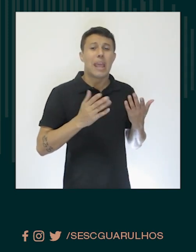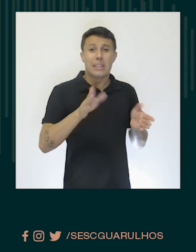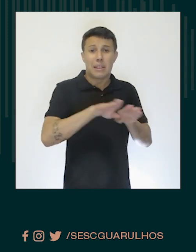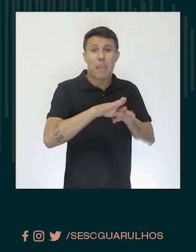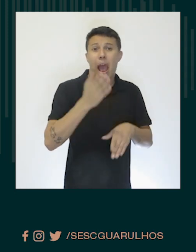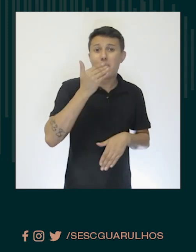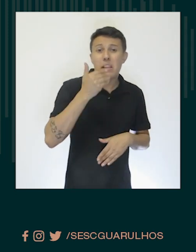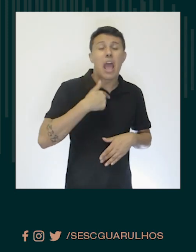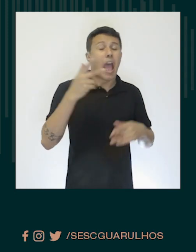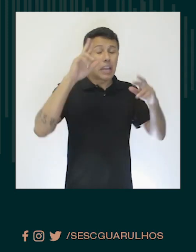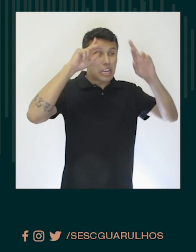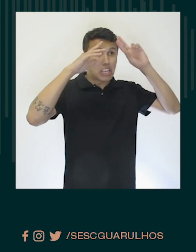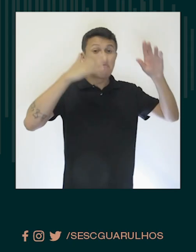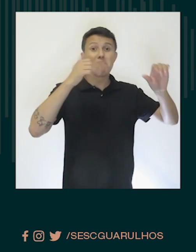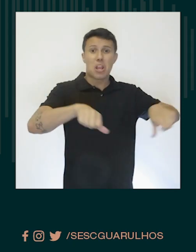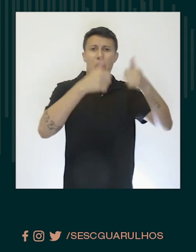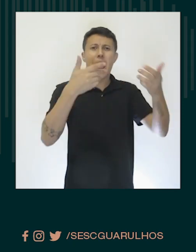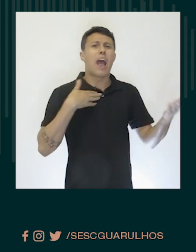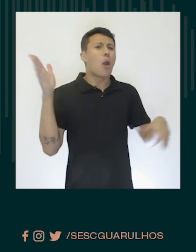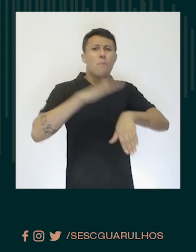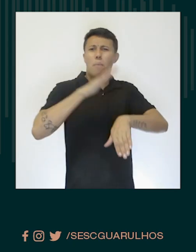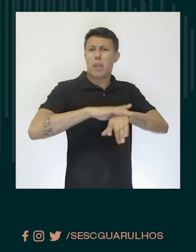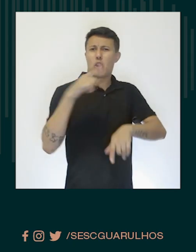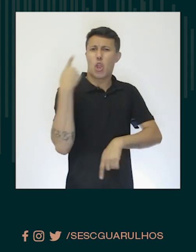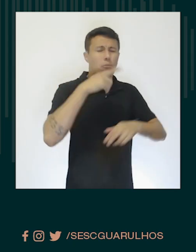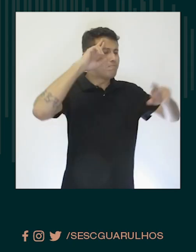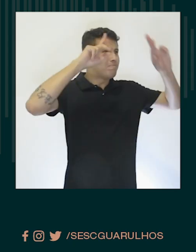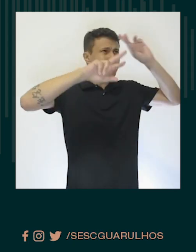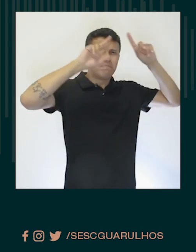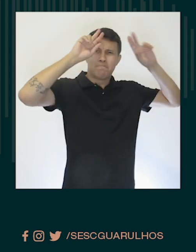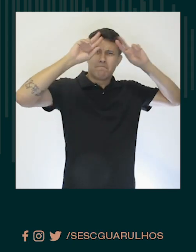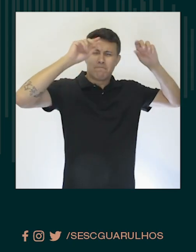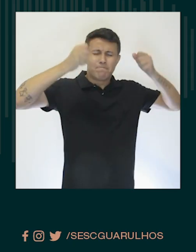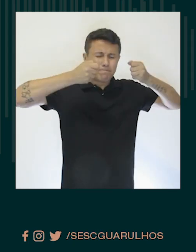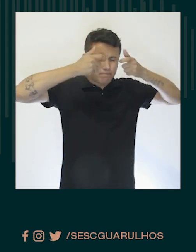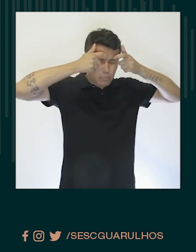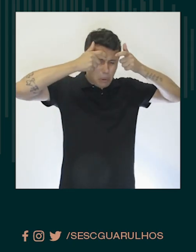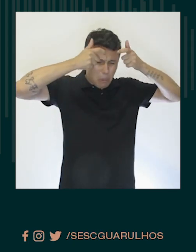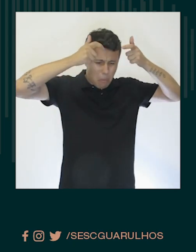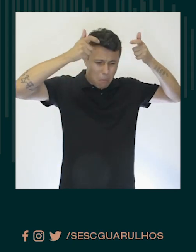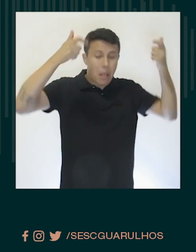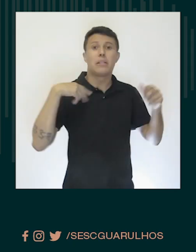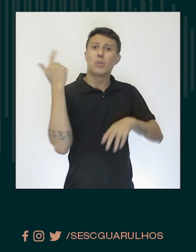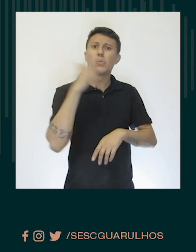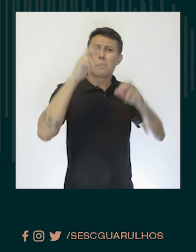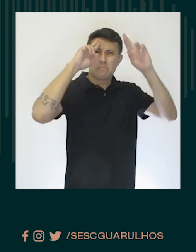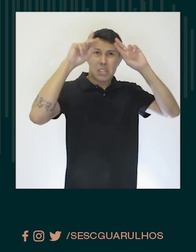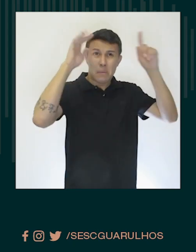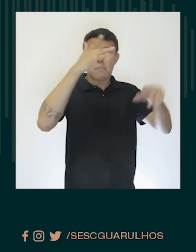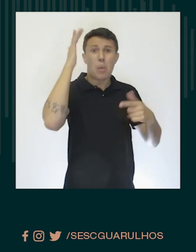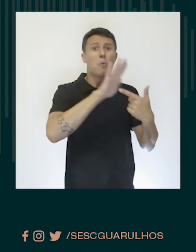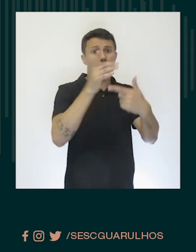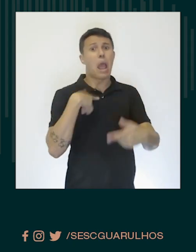de criatividade. E eu acredito que esse é o momento dos criativos, tá ligado? Então, é o momento dos